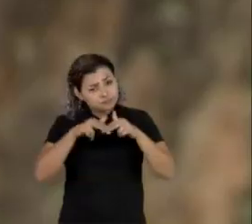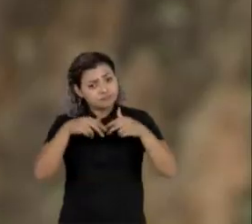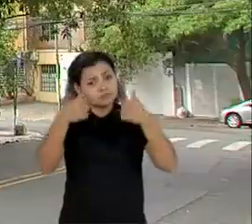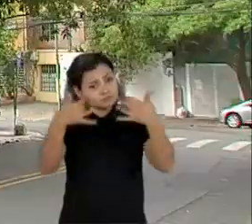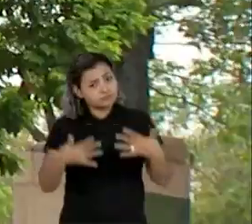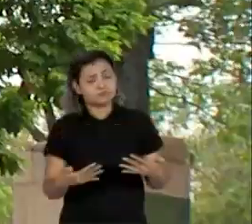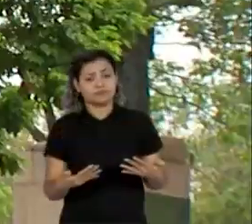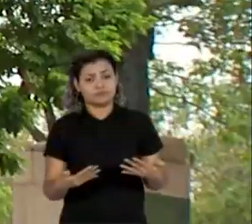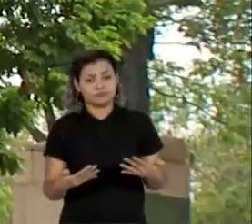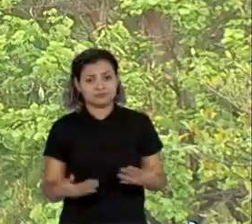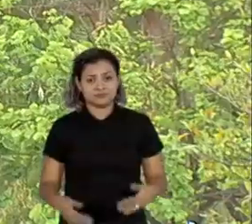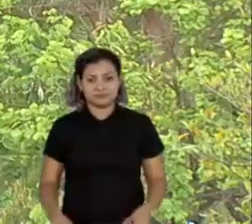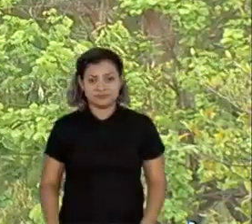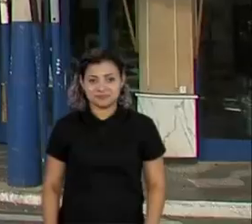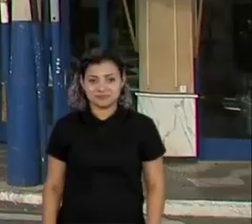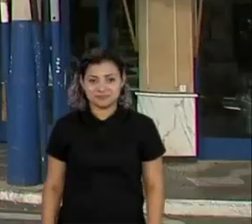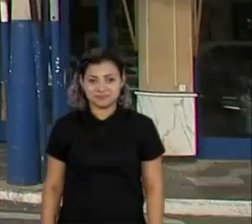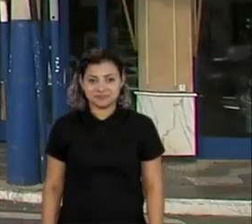vida.